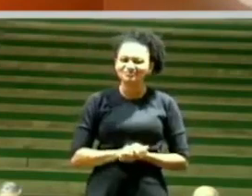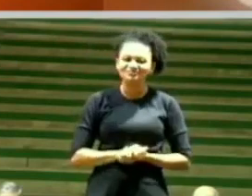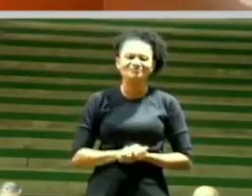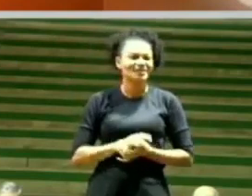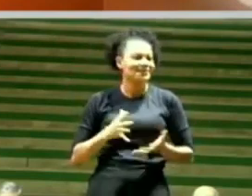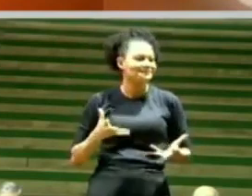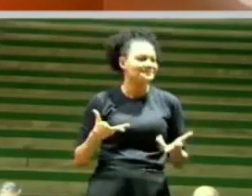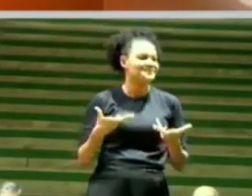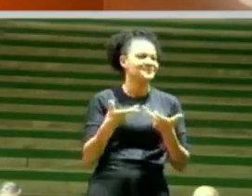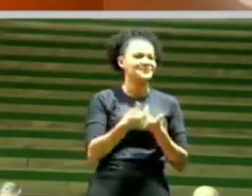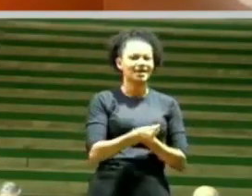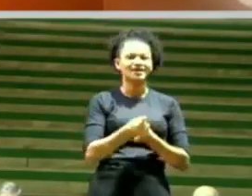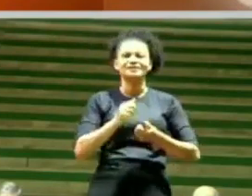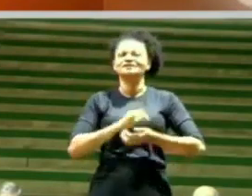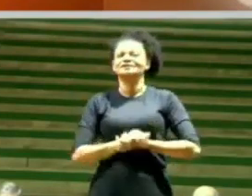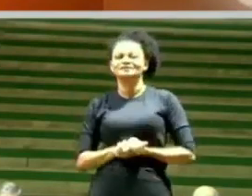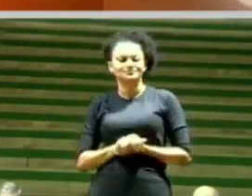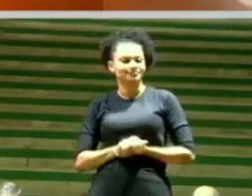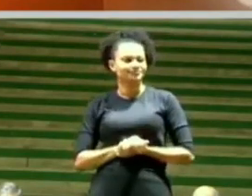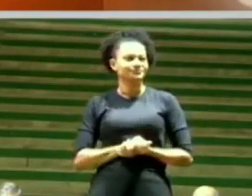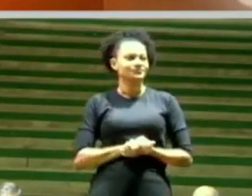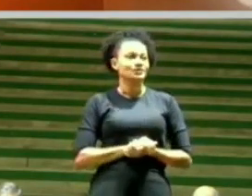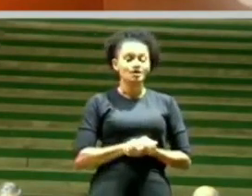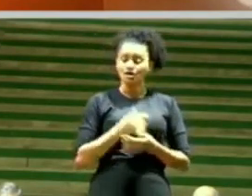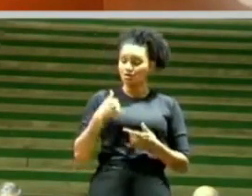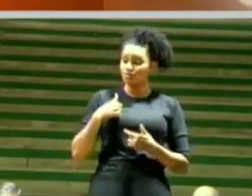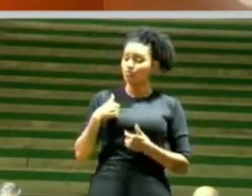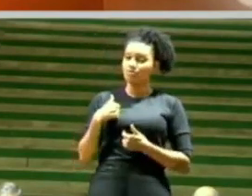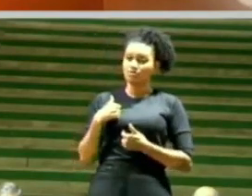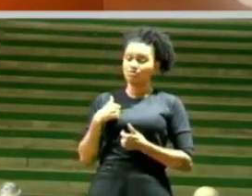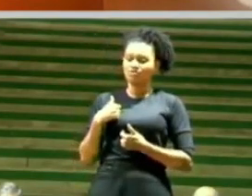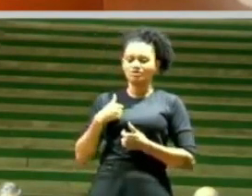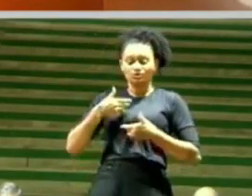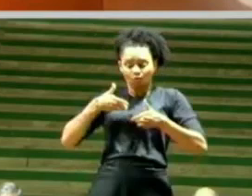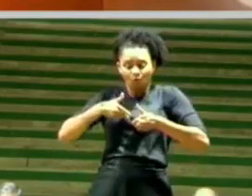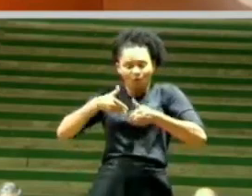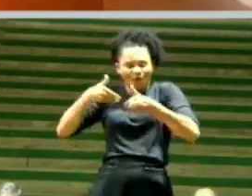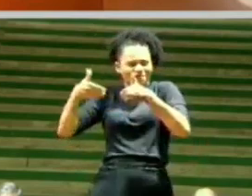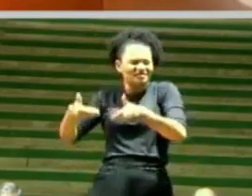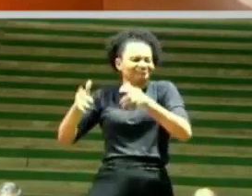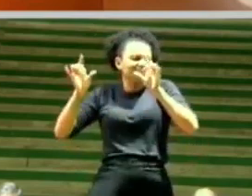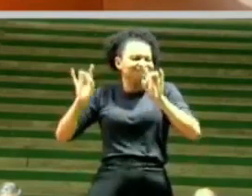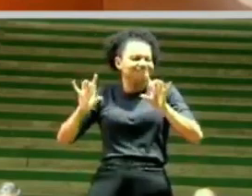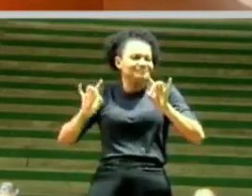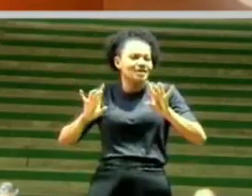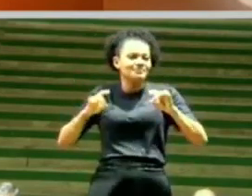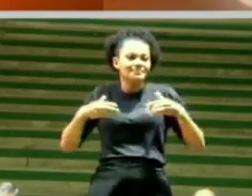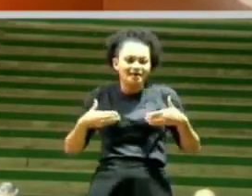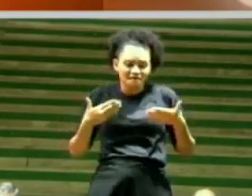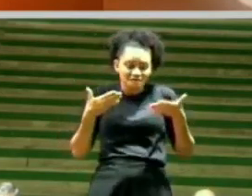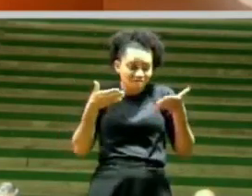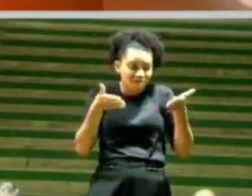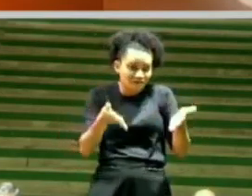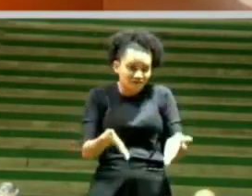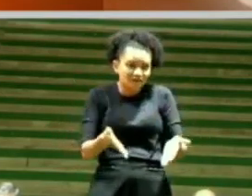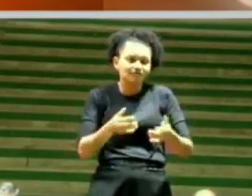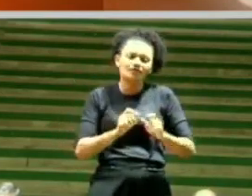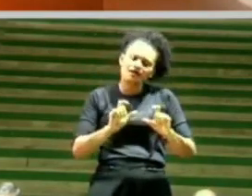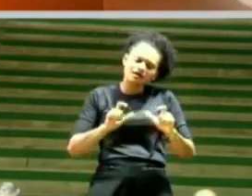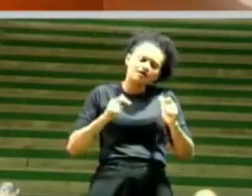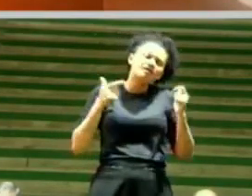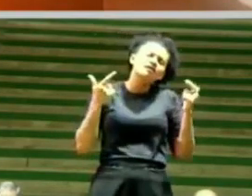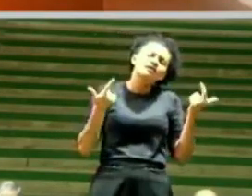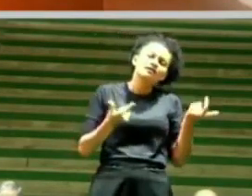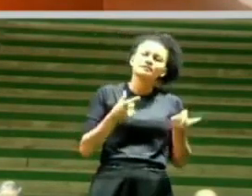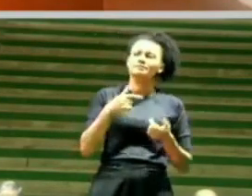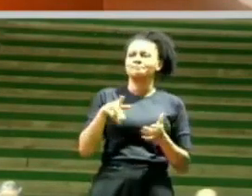Que maravilha! Quando recebi o honroso convite para estar aqui, é claro que